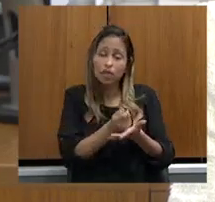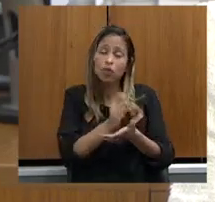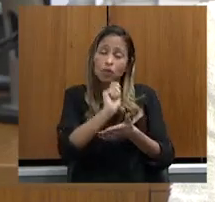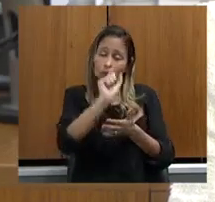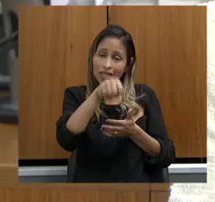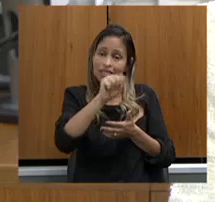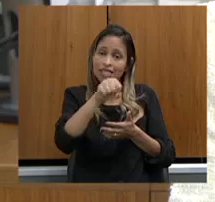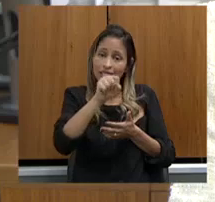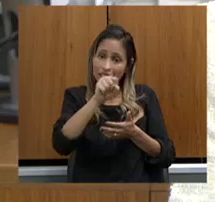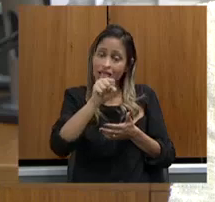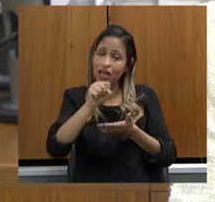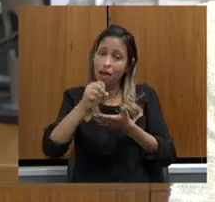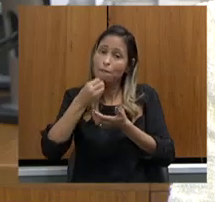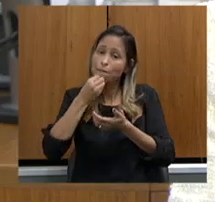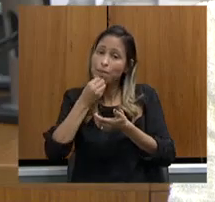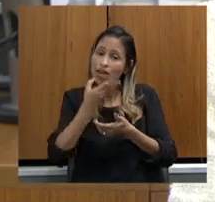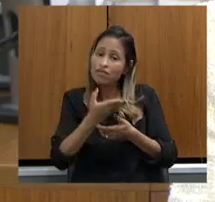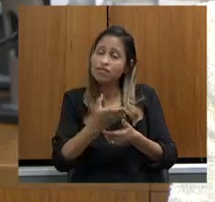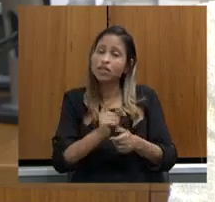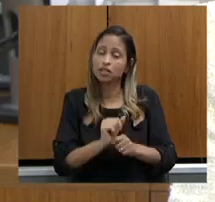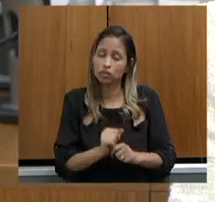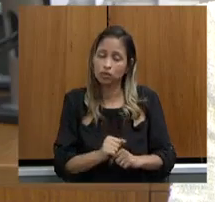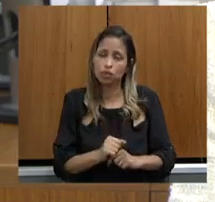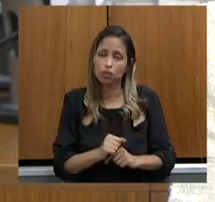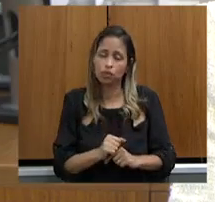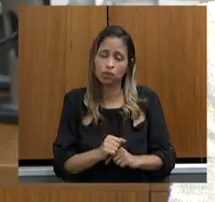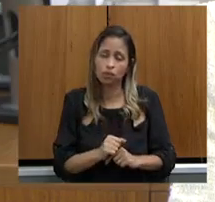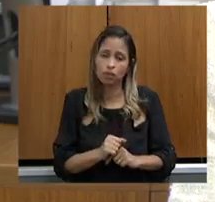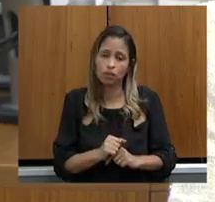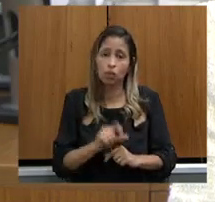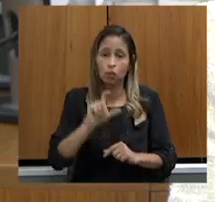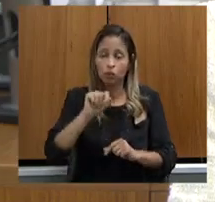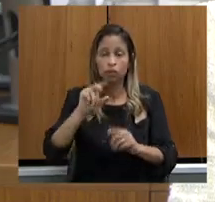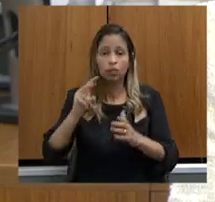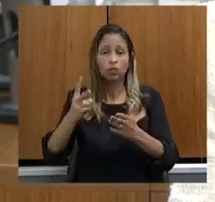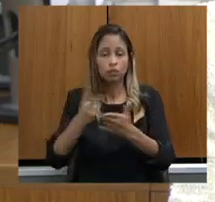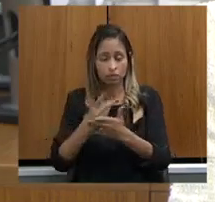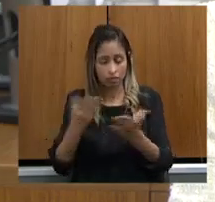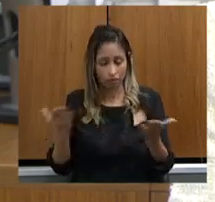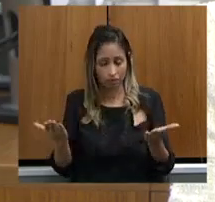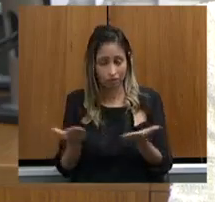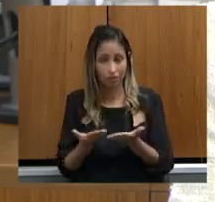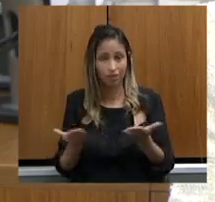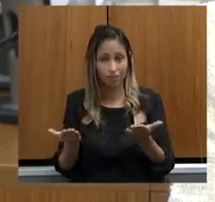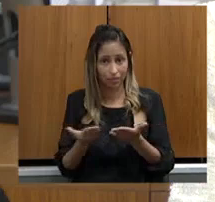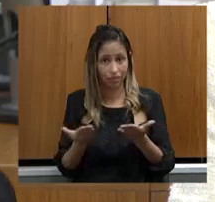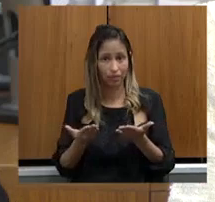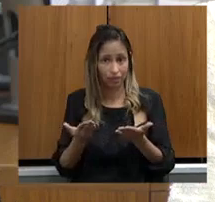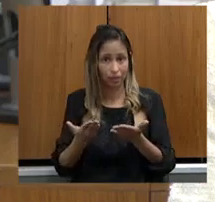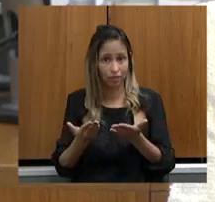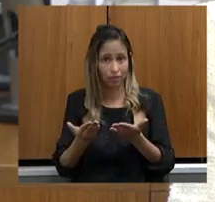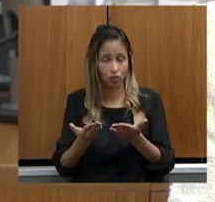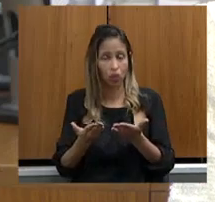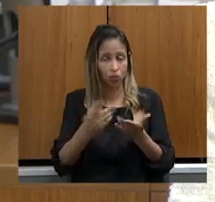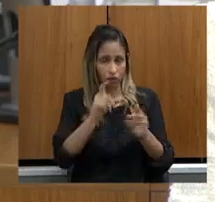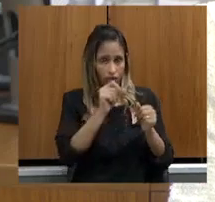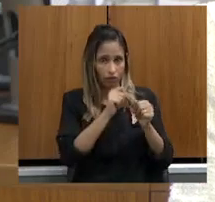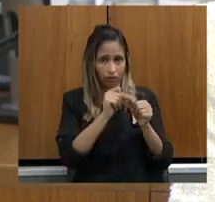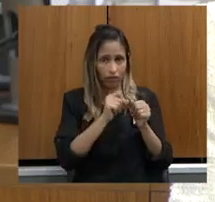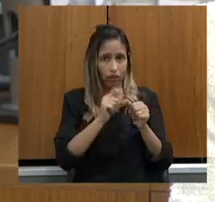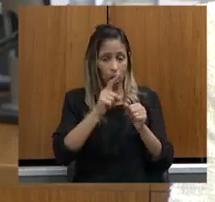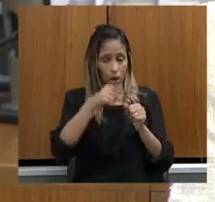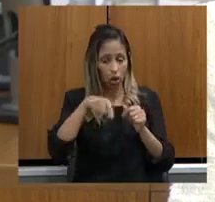utilizado em benefício dessas equacionamentos né O que ocorre é que agora esses equacionamentos estão foram feitos